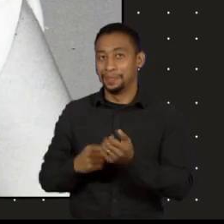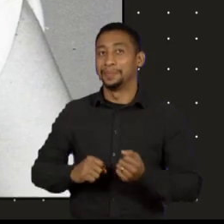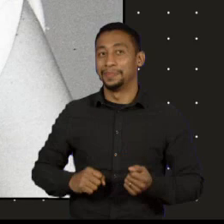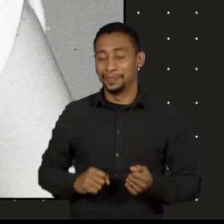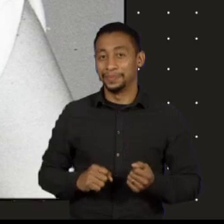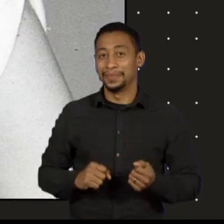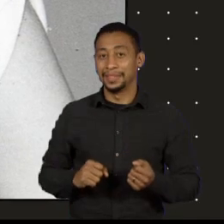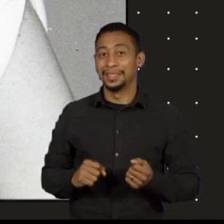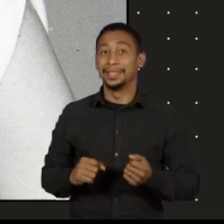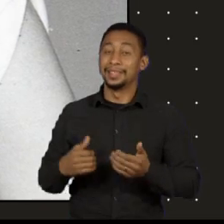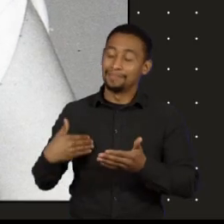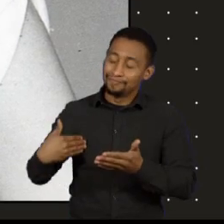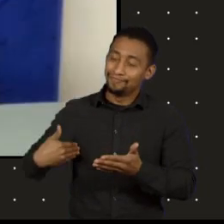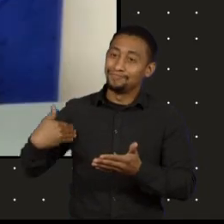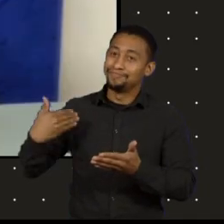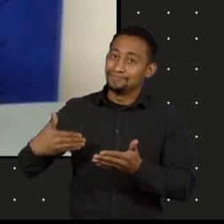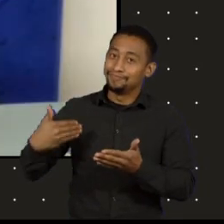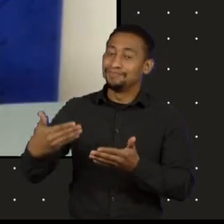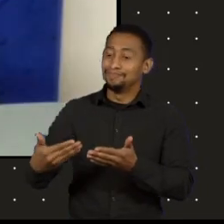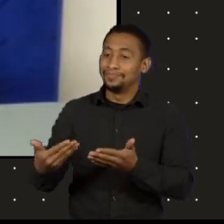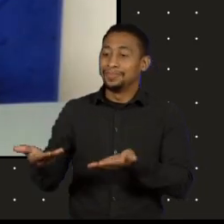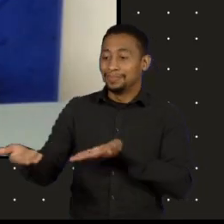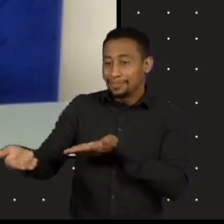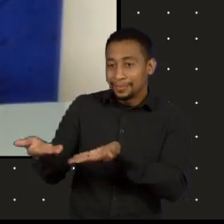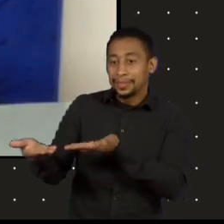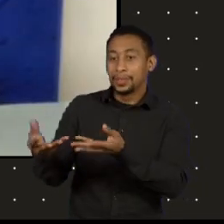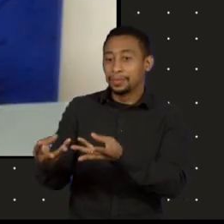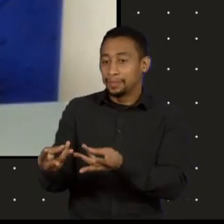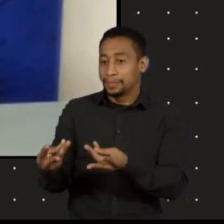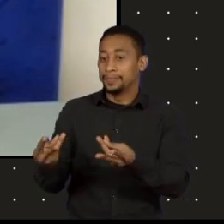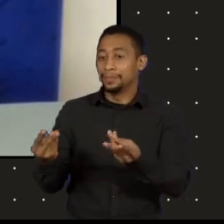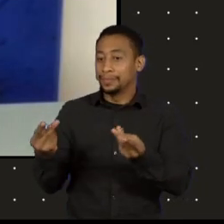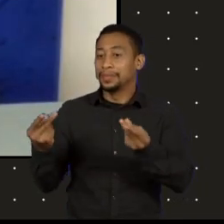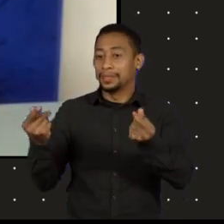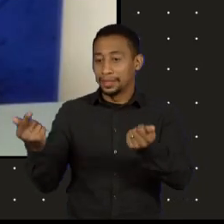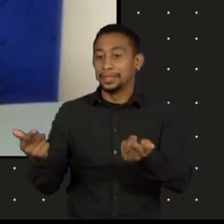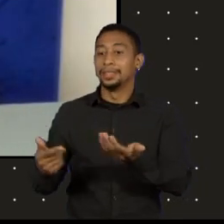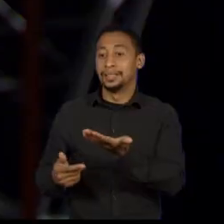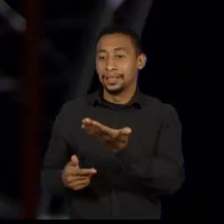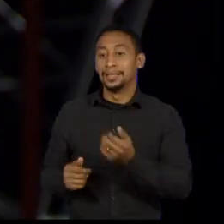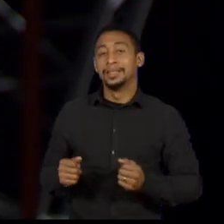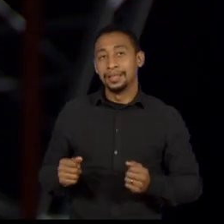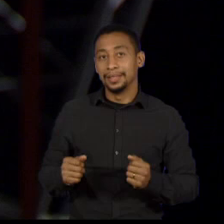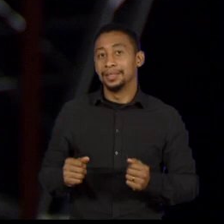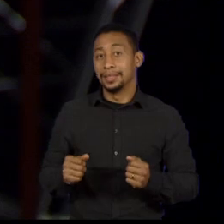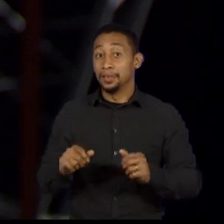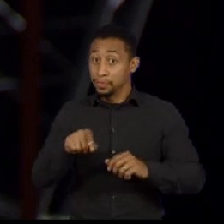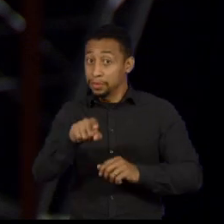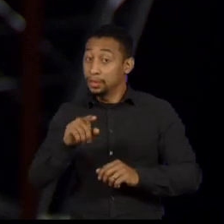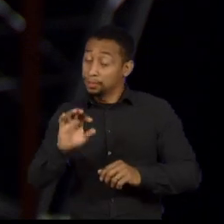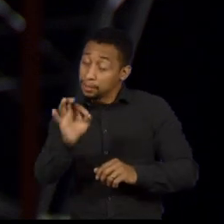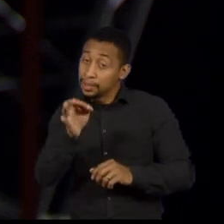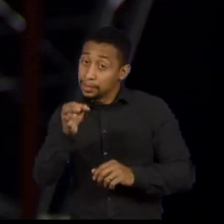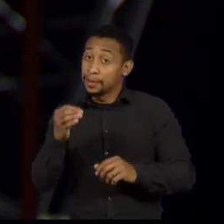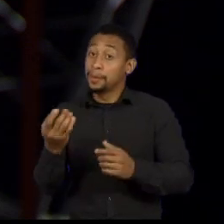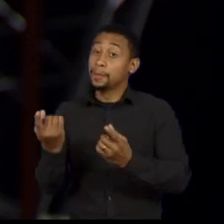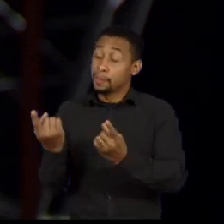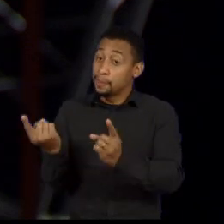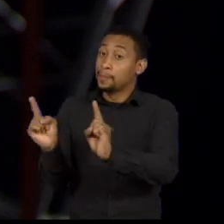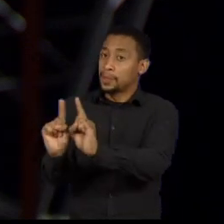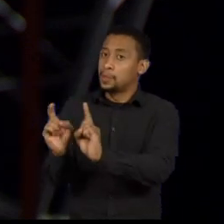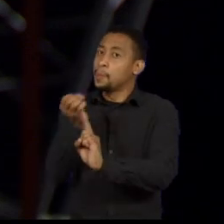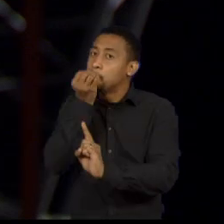e dentro de tempo e de qualidade, sem dúvida, você tem toda a razão, é um dos maiores parceiros, sem